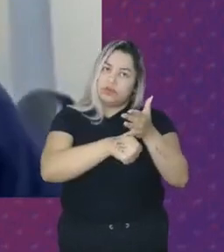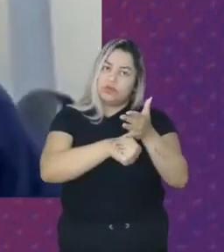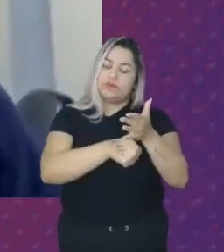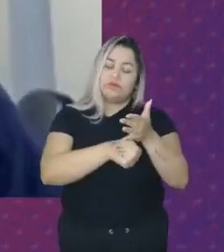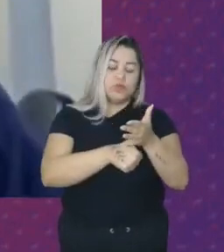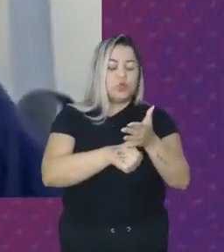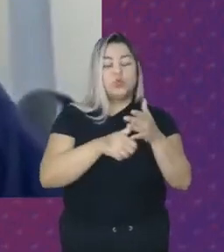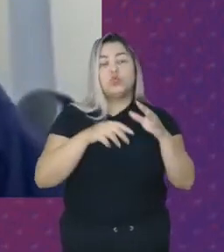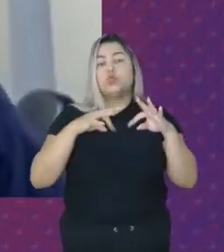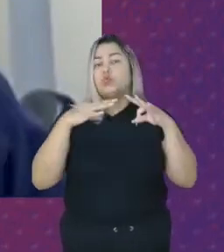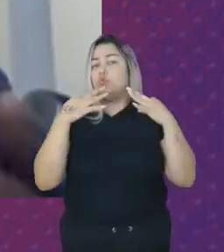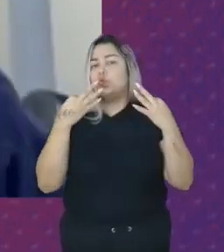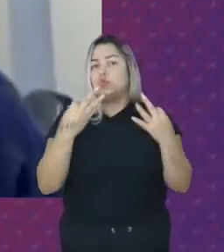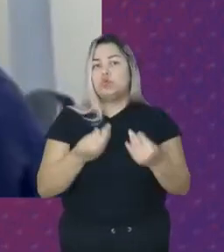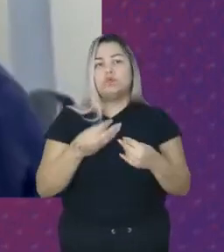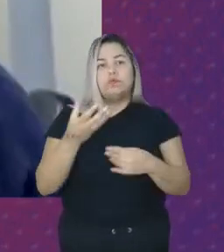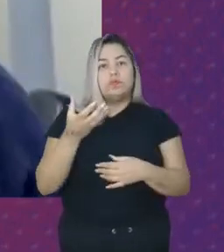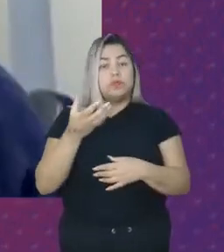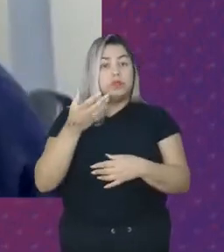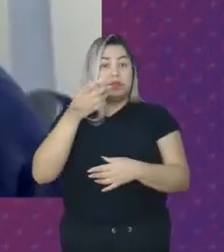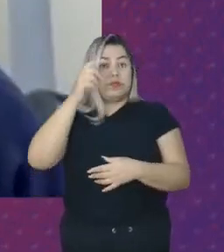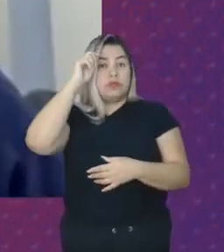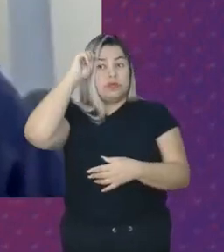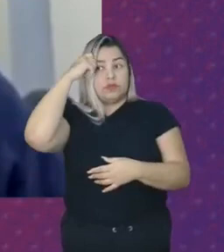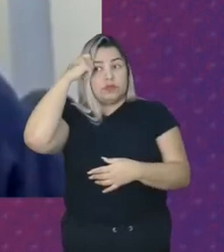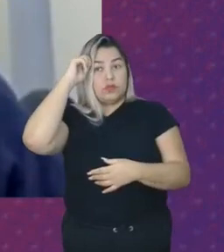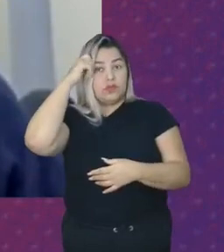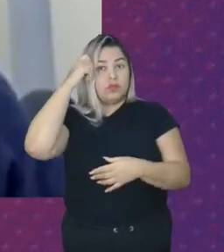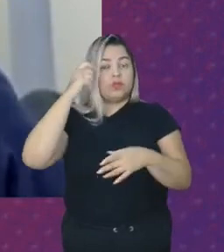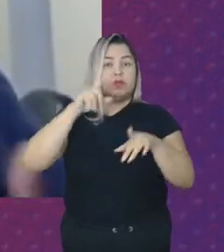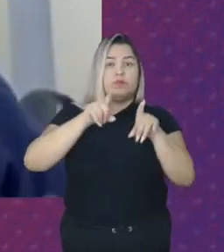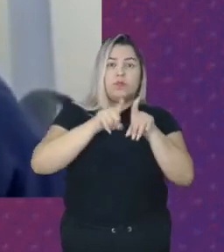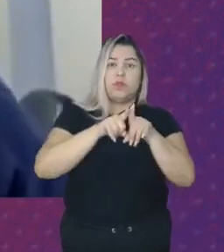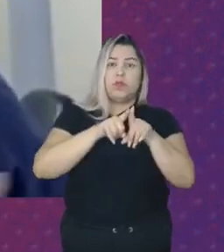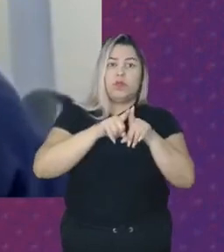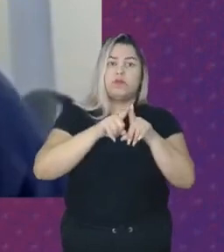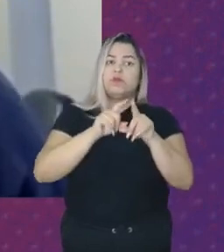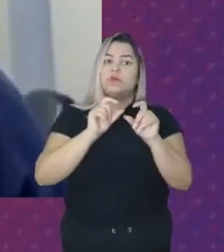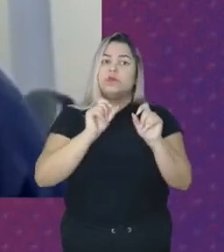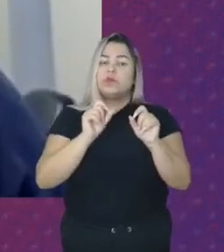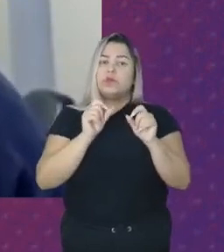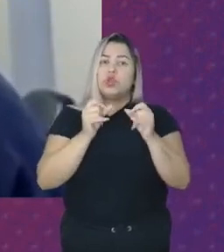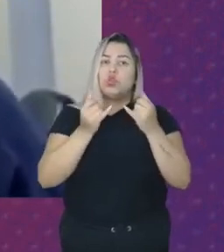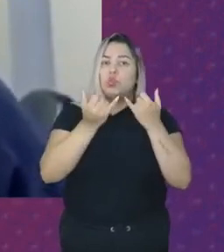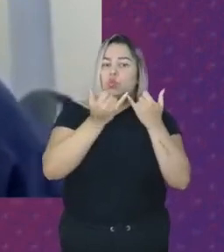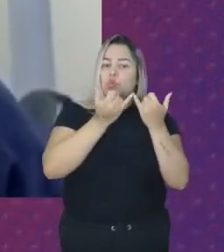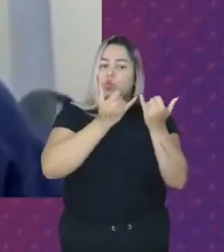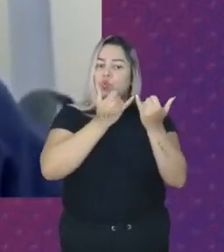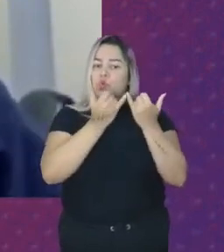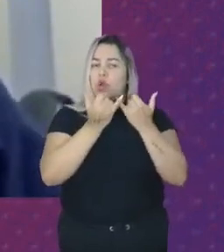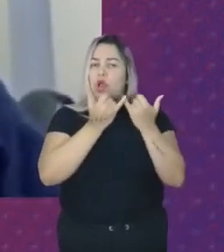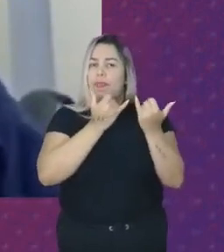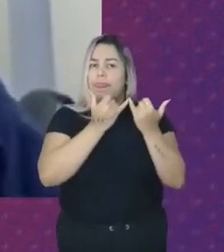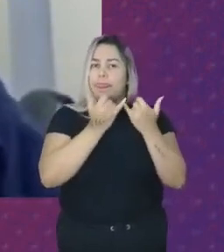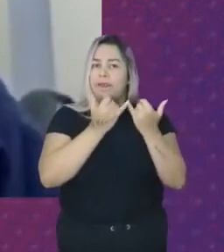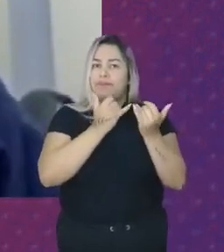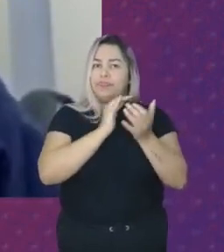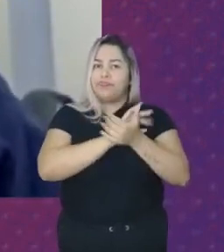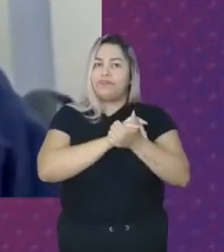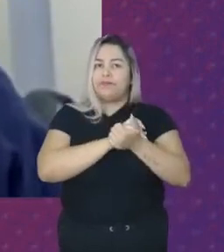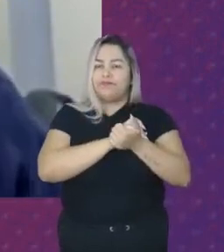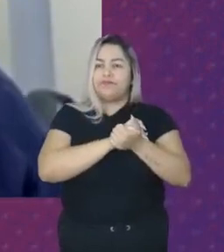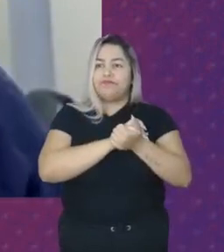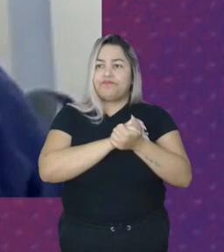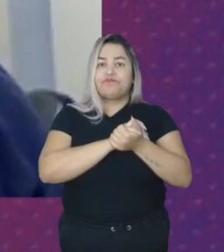que era negro, né, foi sendo associado, né, a uma